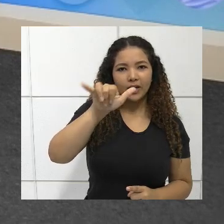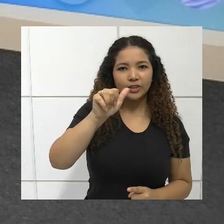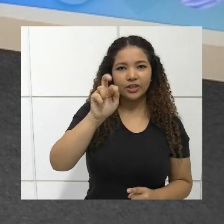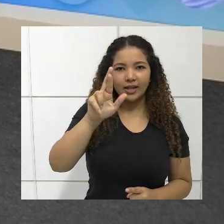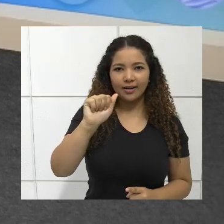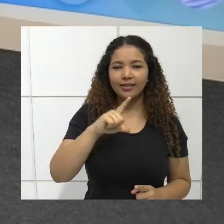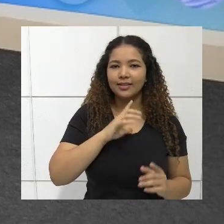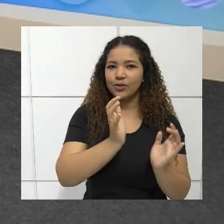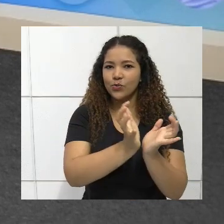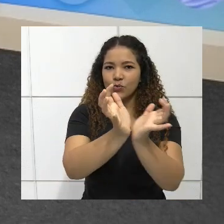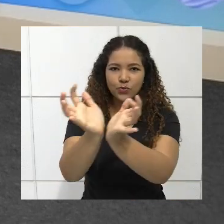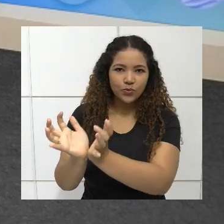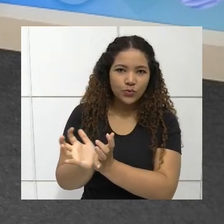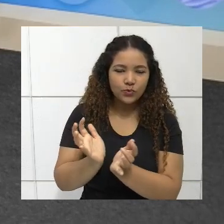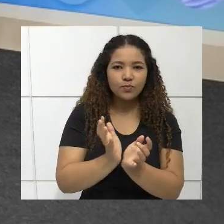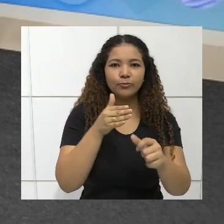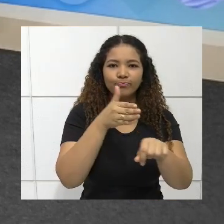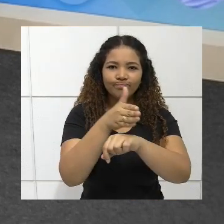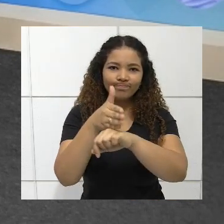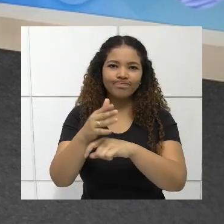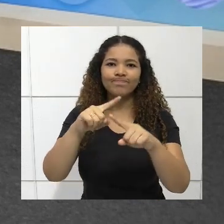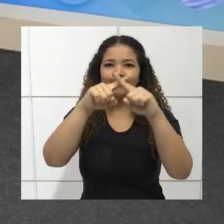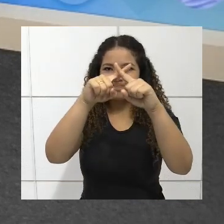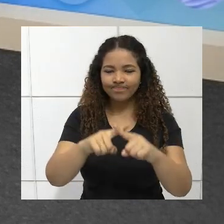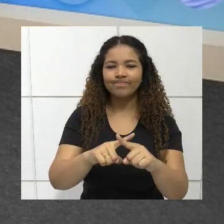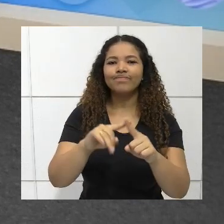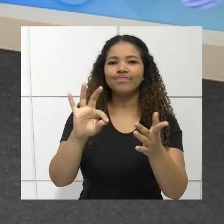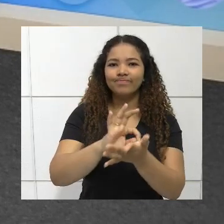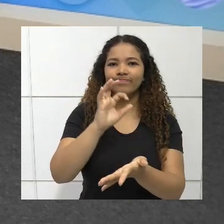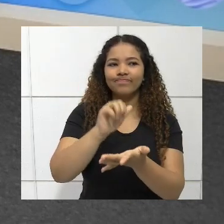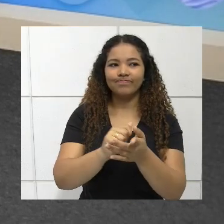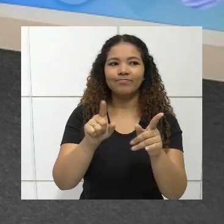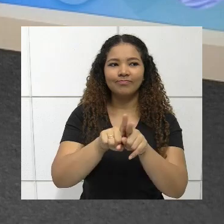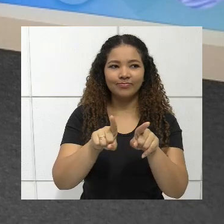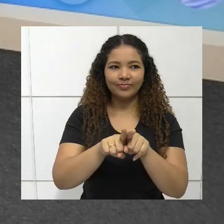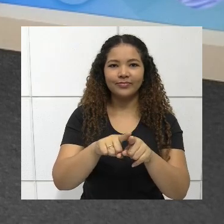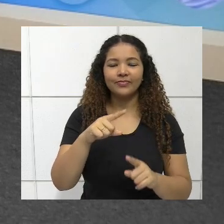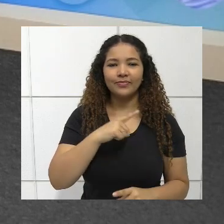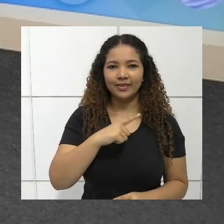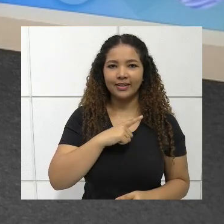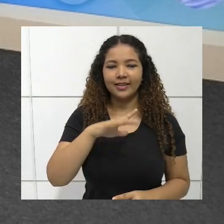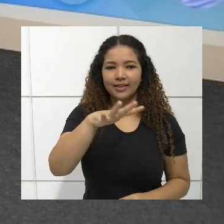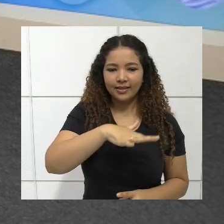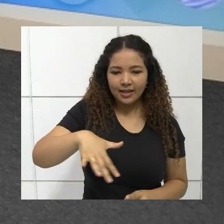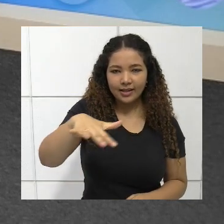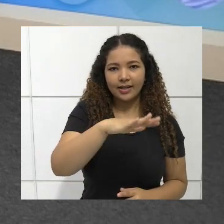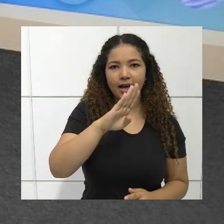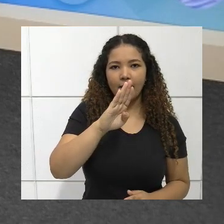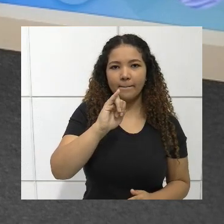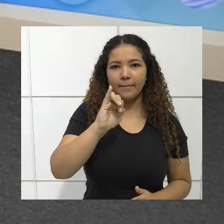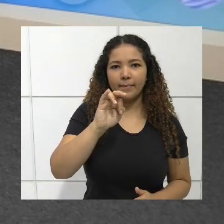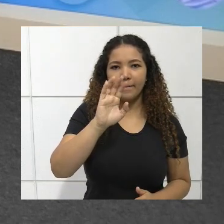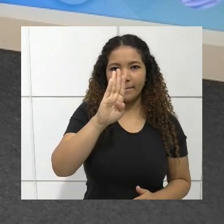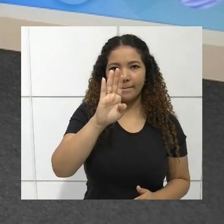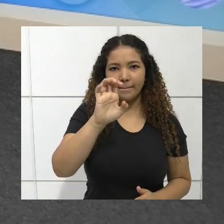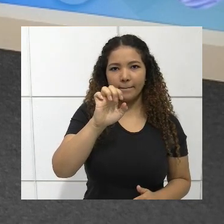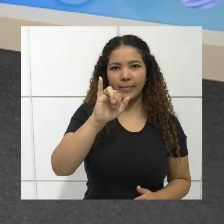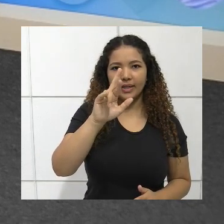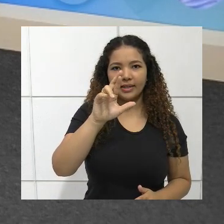já vai se inscrever lá. Já vai estar se inscrevendo. É, a Arena Beira Rio, lá no Furo Grande, vai